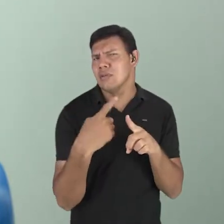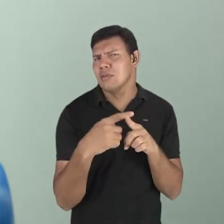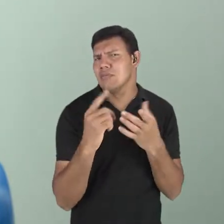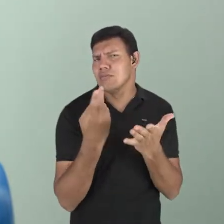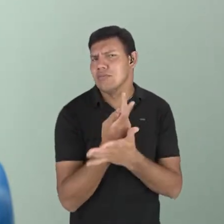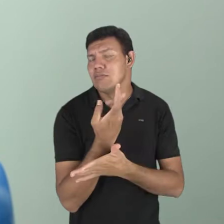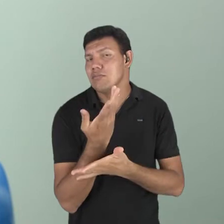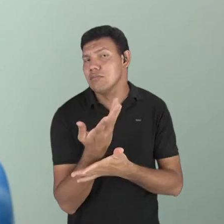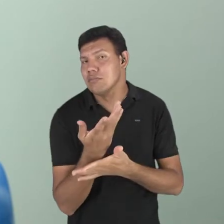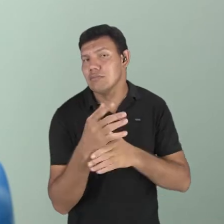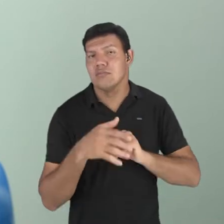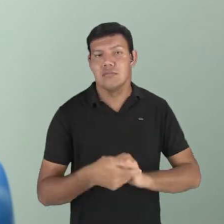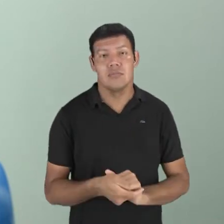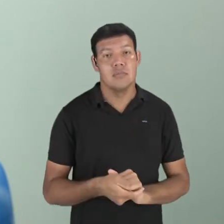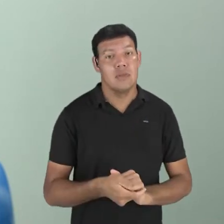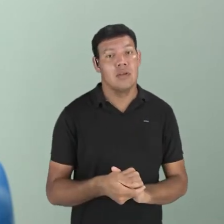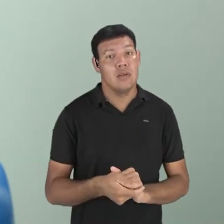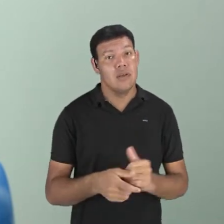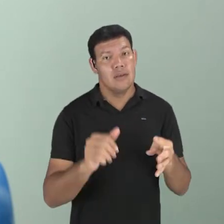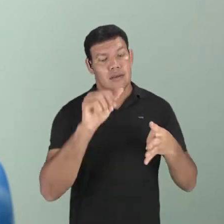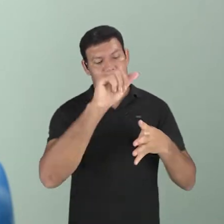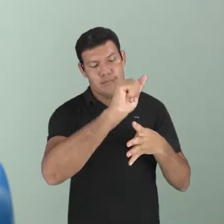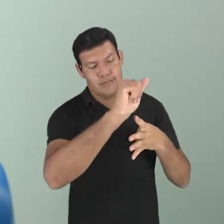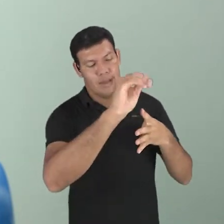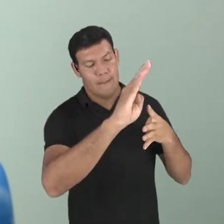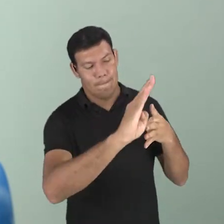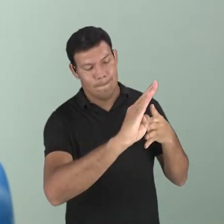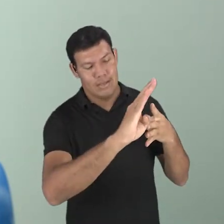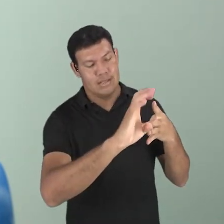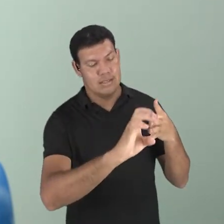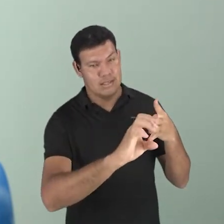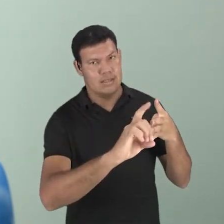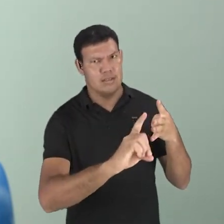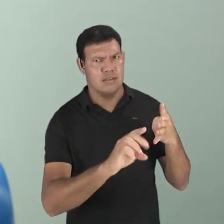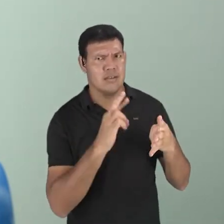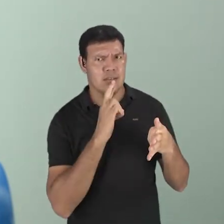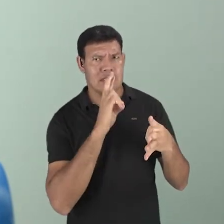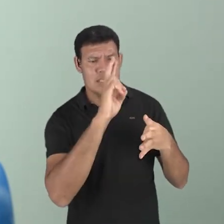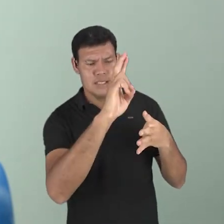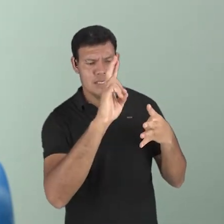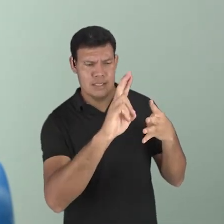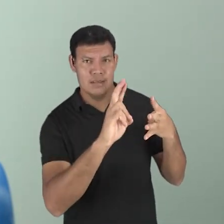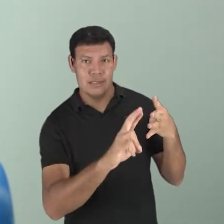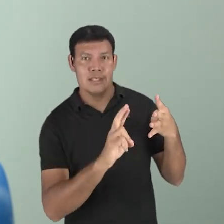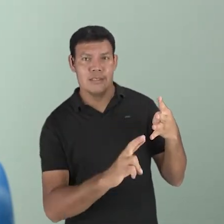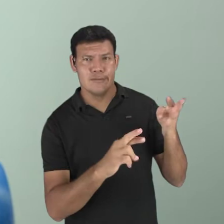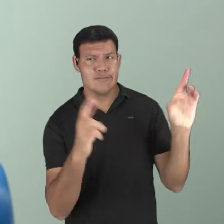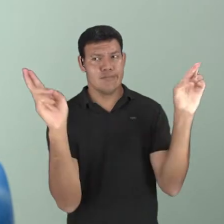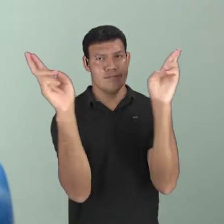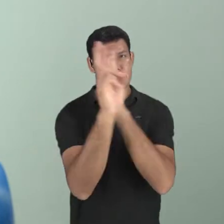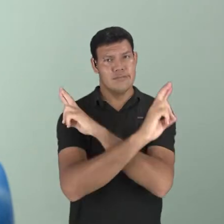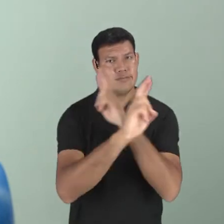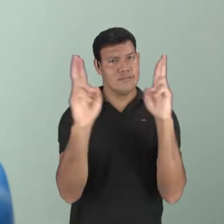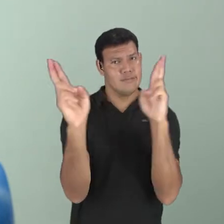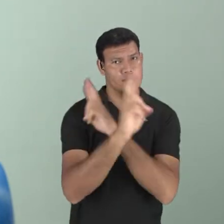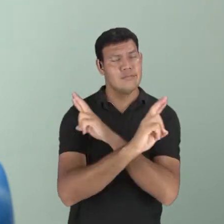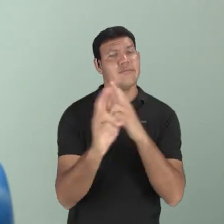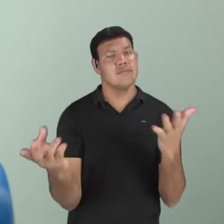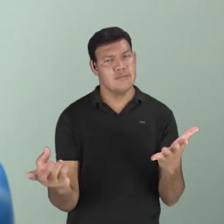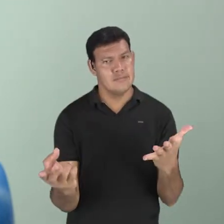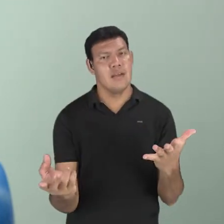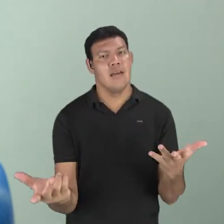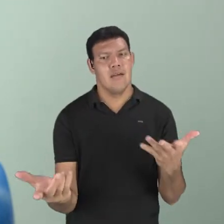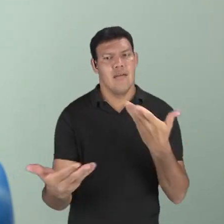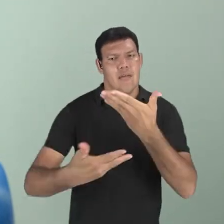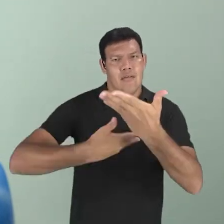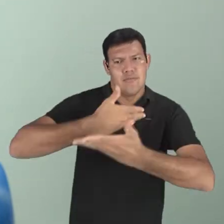isso acontece? Acontece que as alternativas, as respostas que nós temos lá, elas estão relacionadas umas